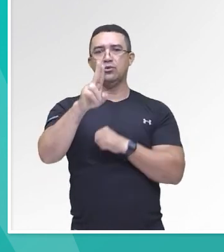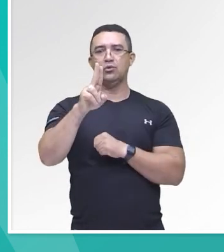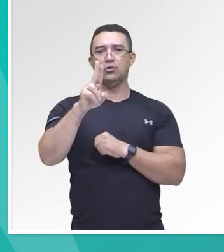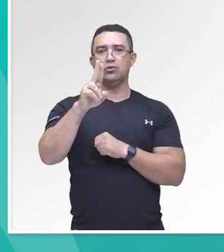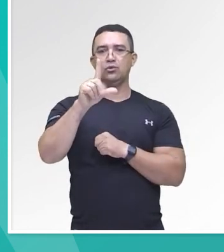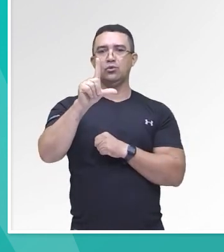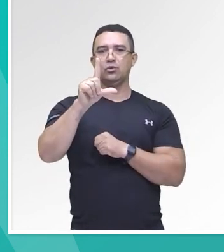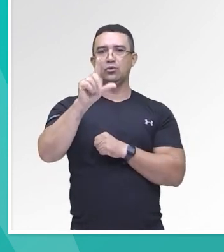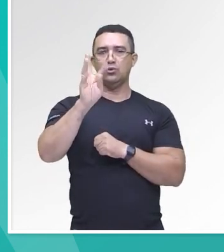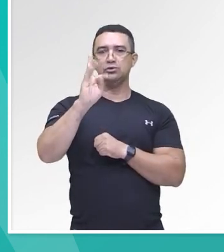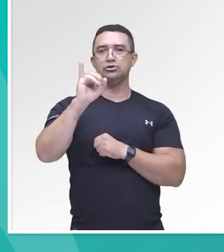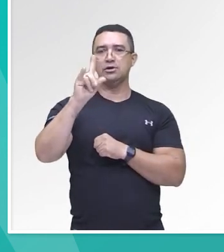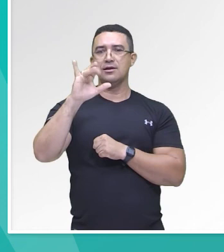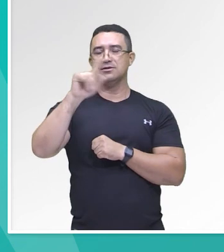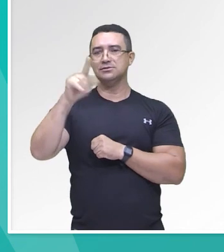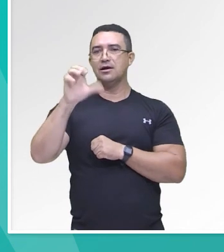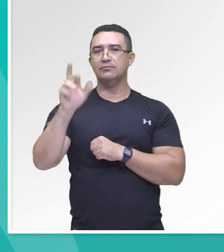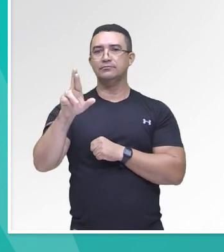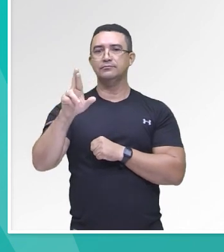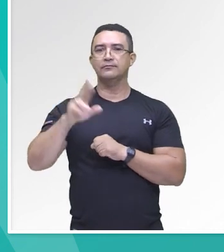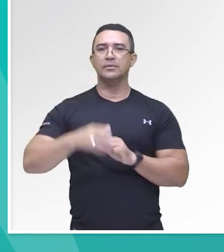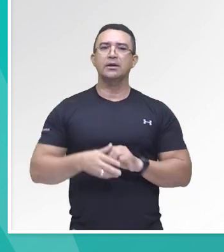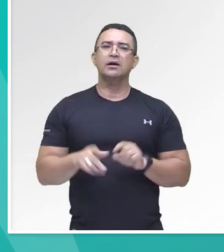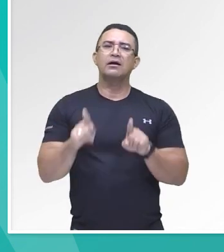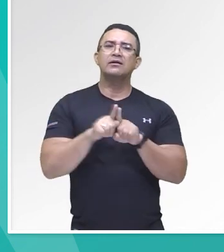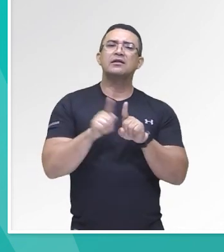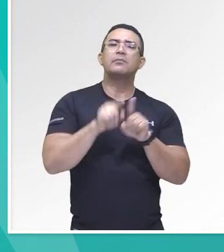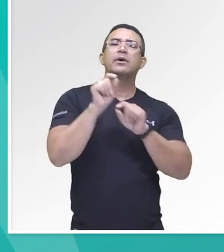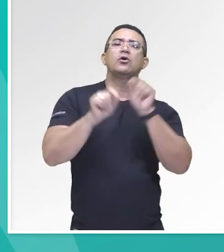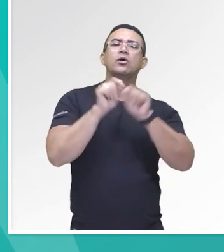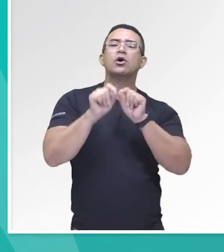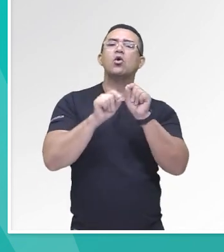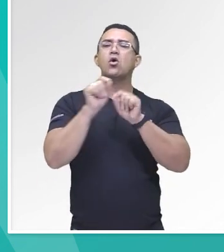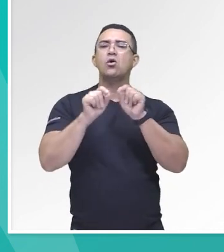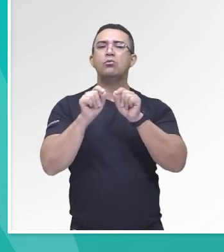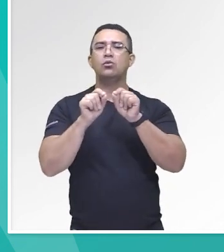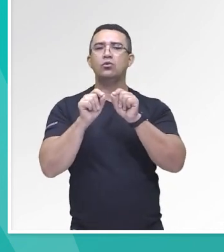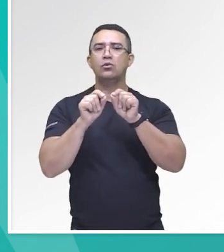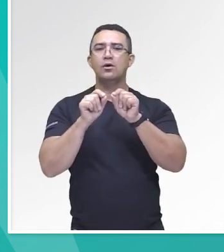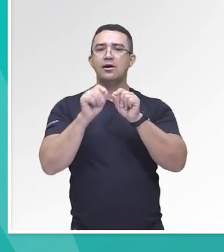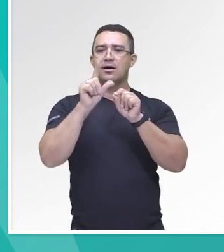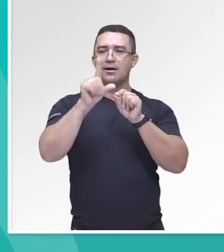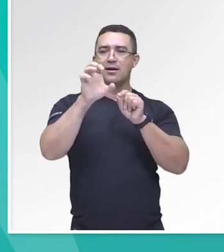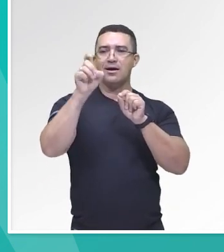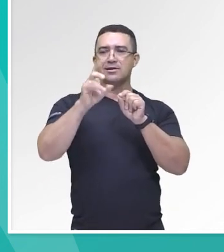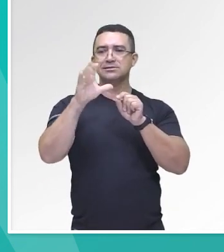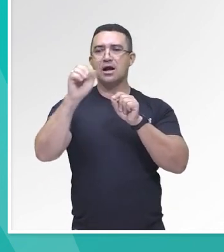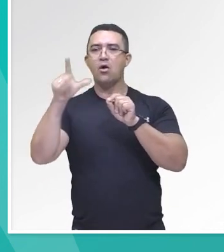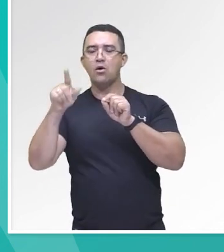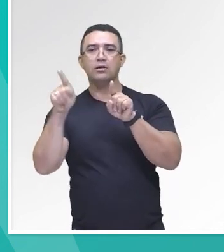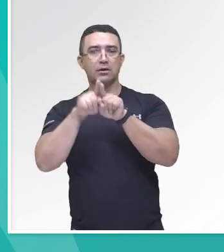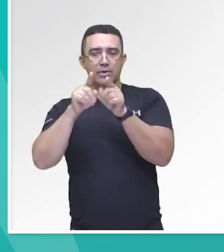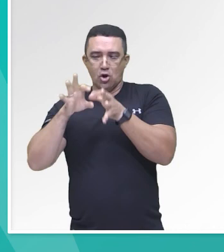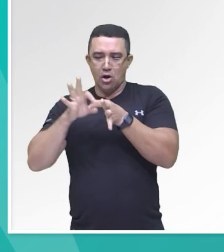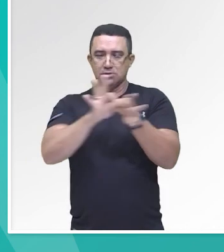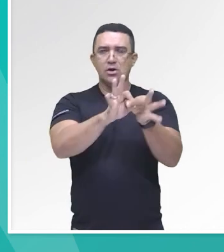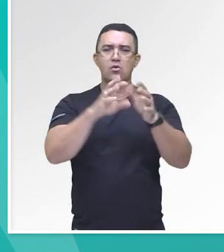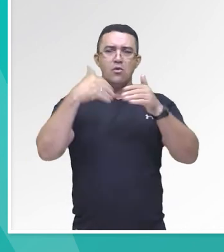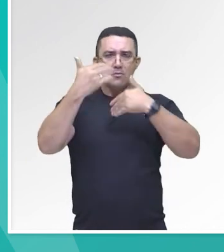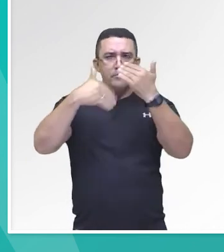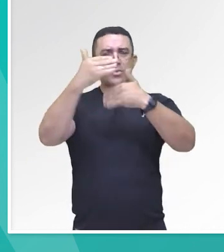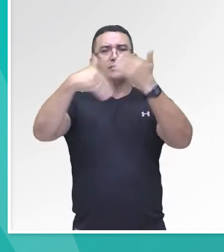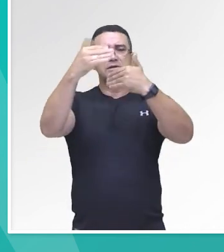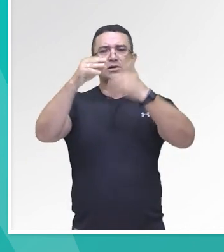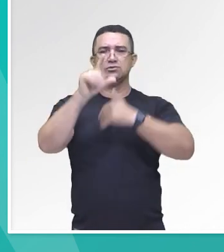uma da outra. E a questão da forma lexical, né? A coesão por um processo